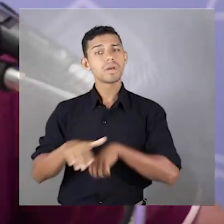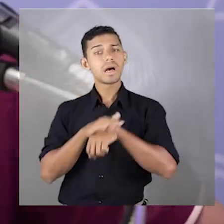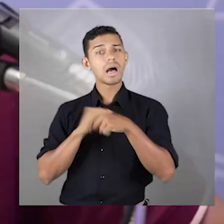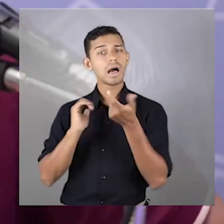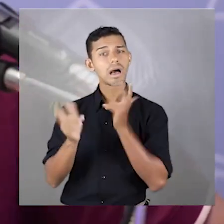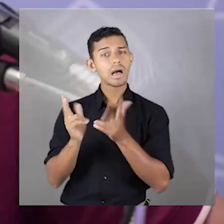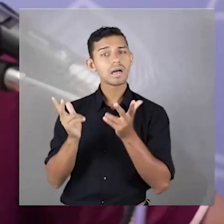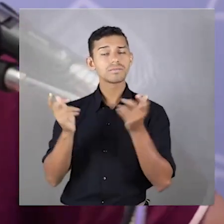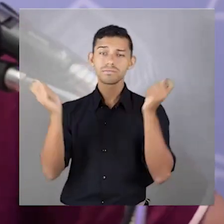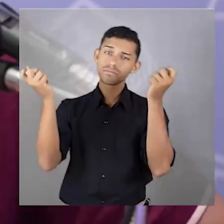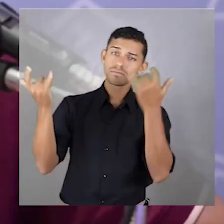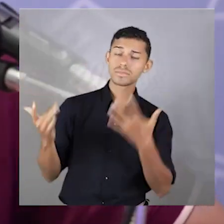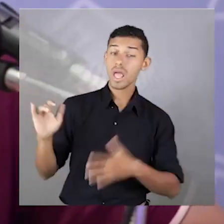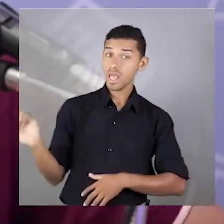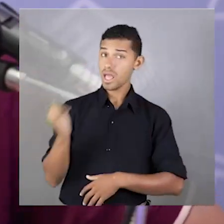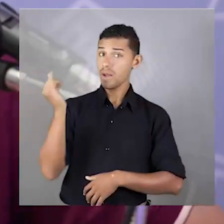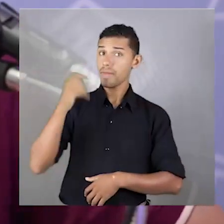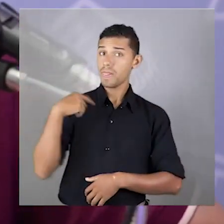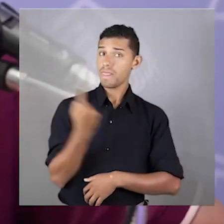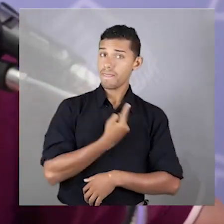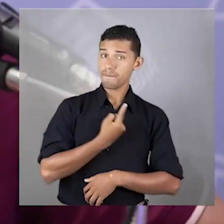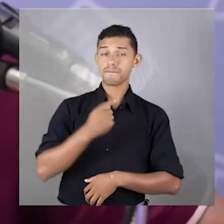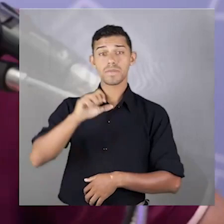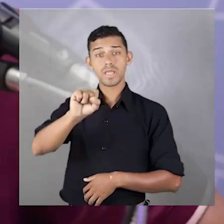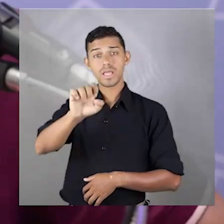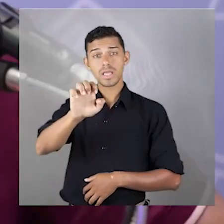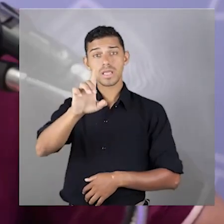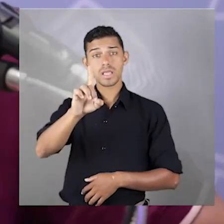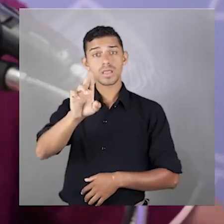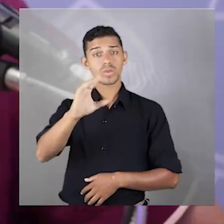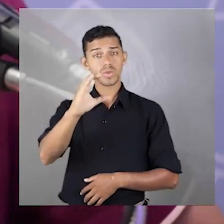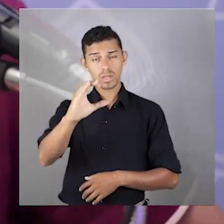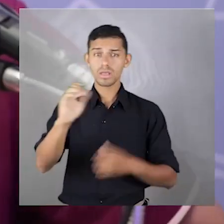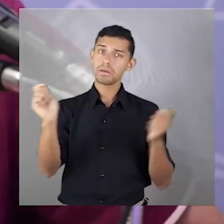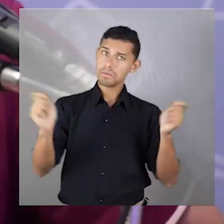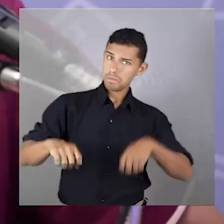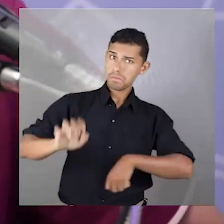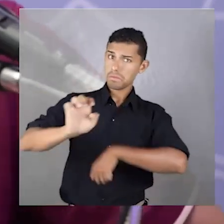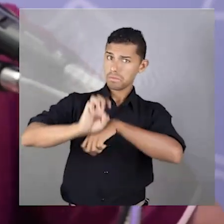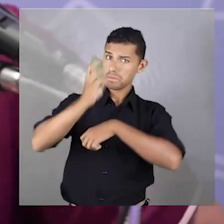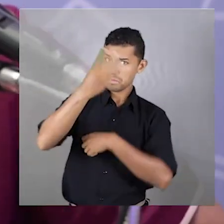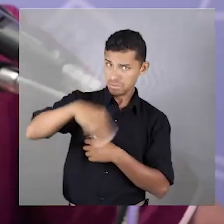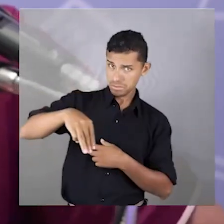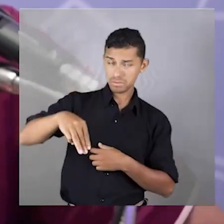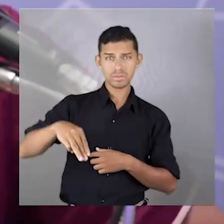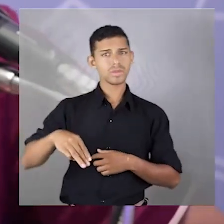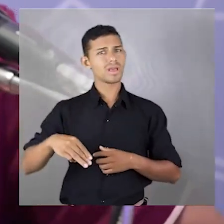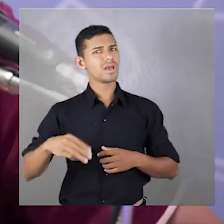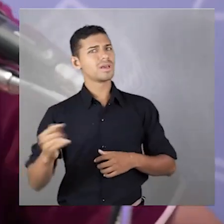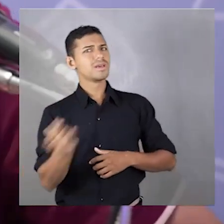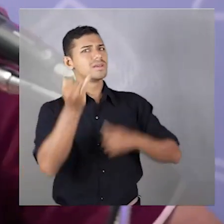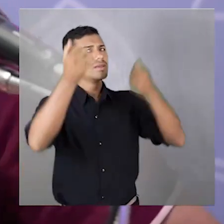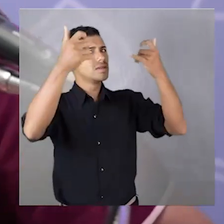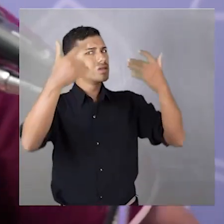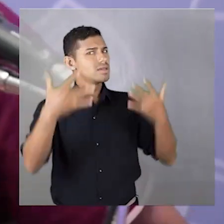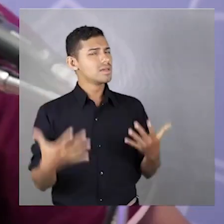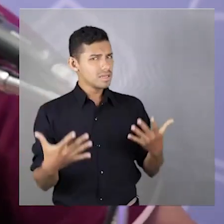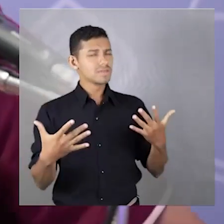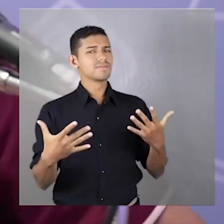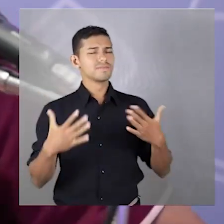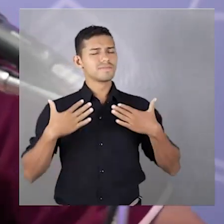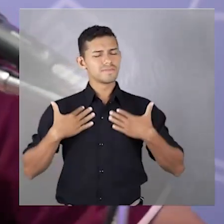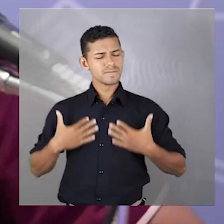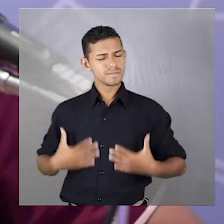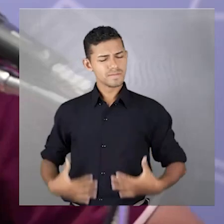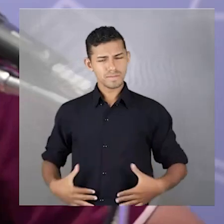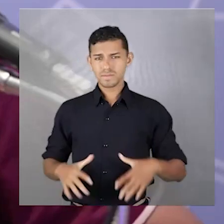Recreio, né, que é uma ação importante aqui da nossa rede. E primeiro também dizer que o descanso ele é cíclico, né?